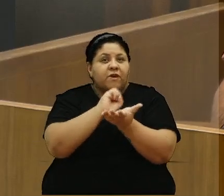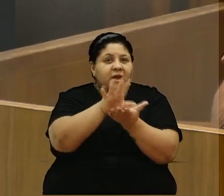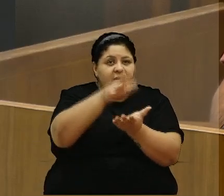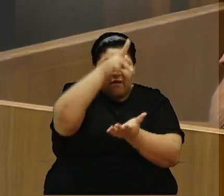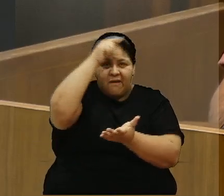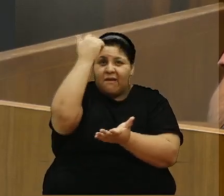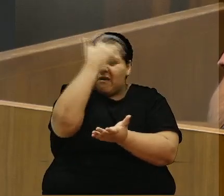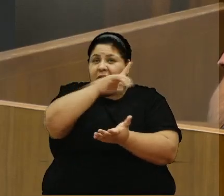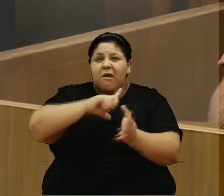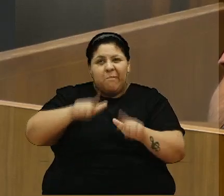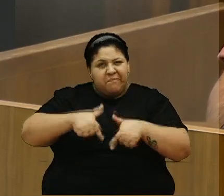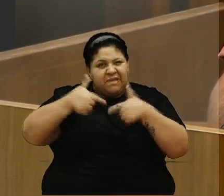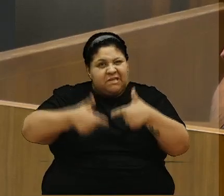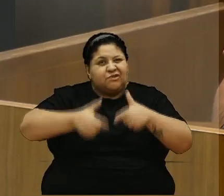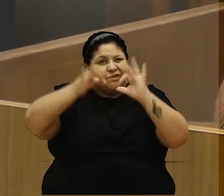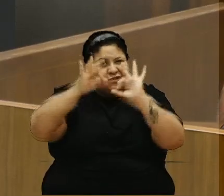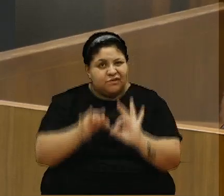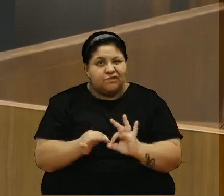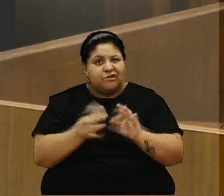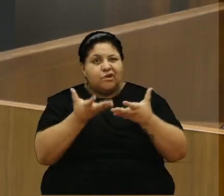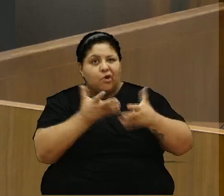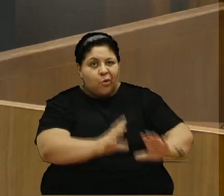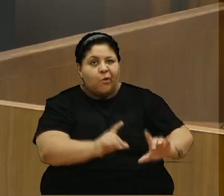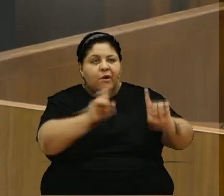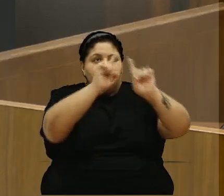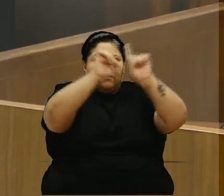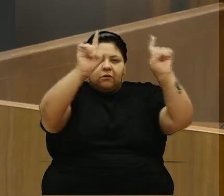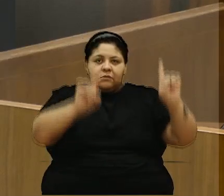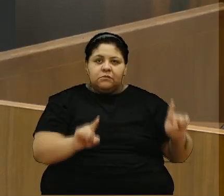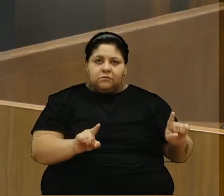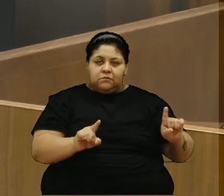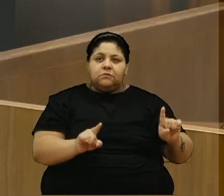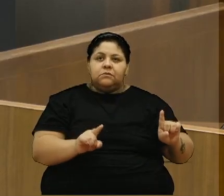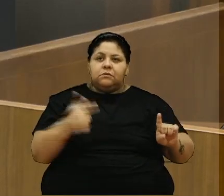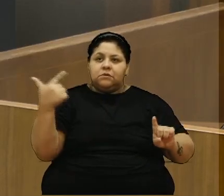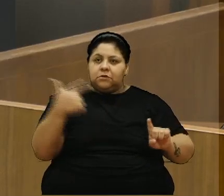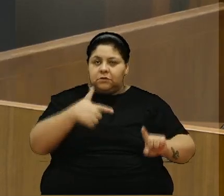para tomar sérias providências contra esse servidor da